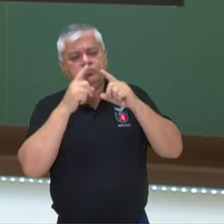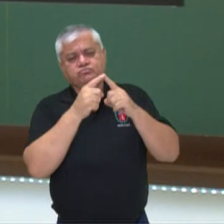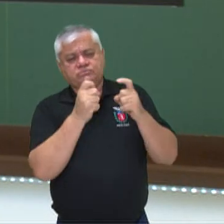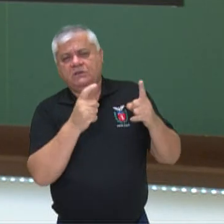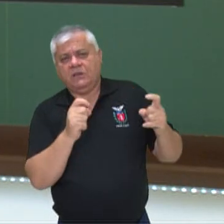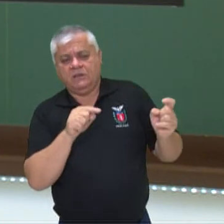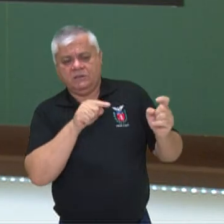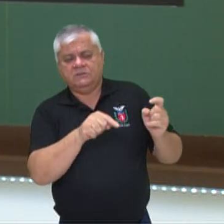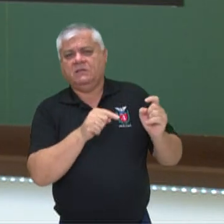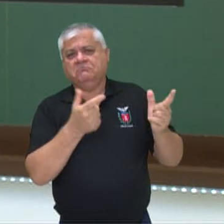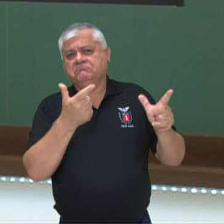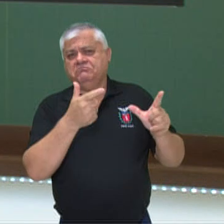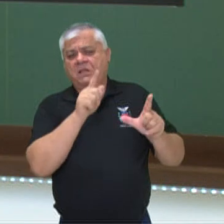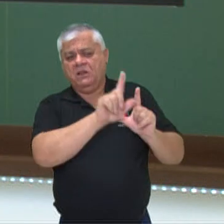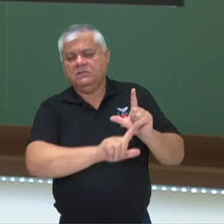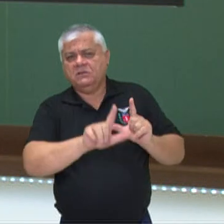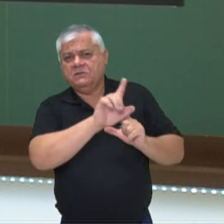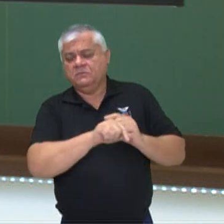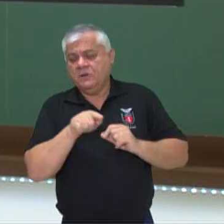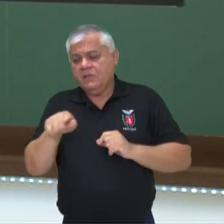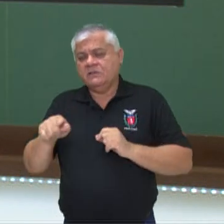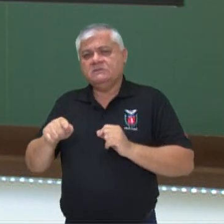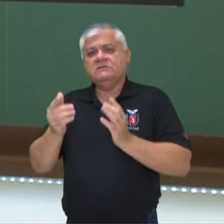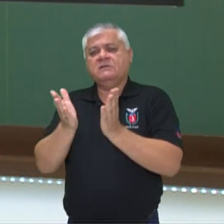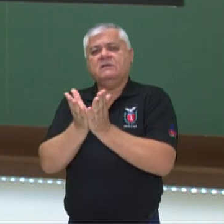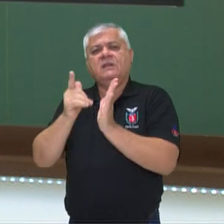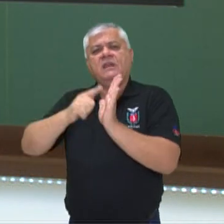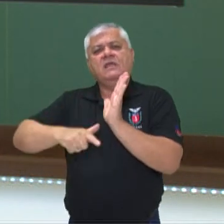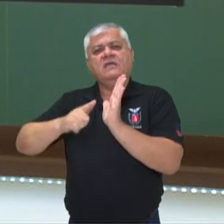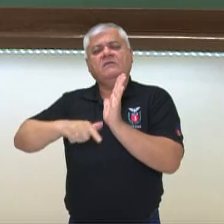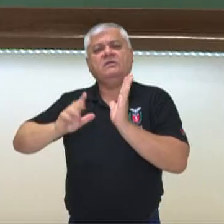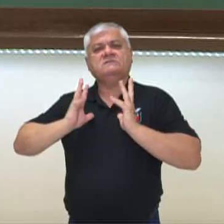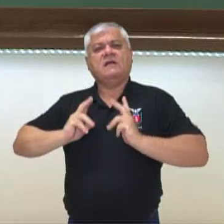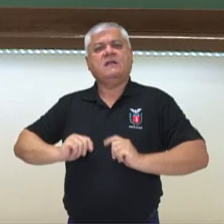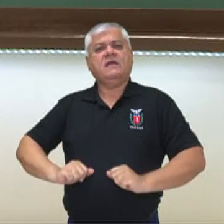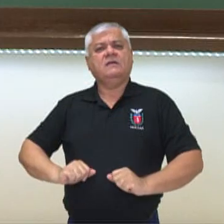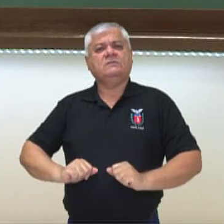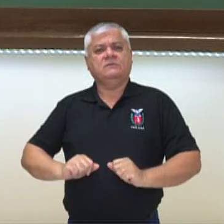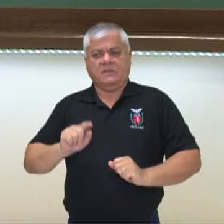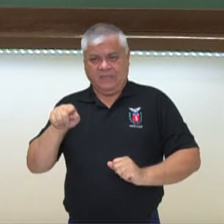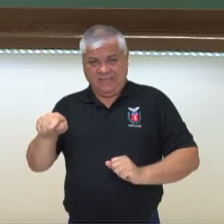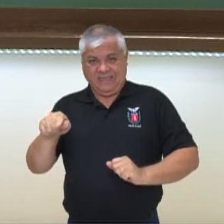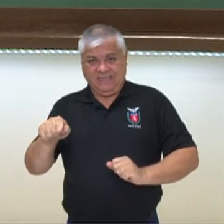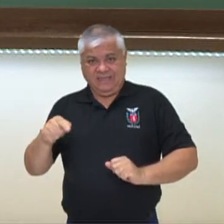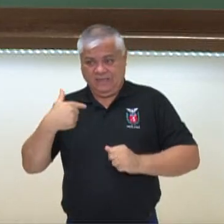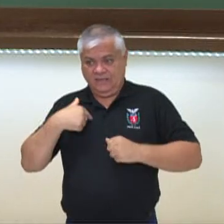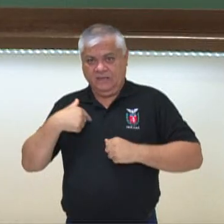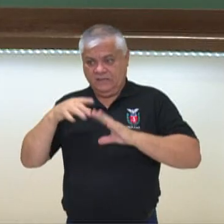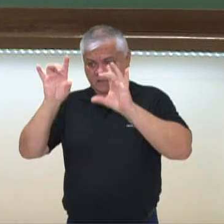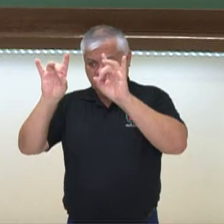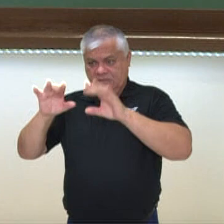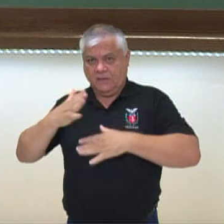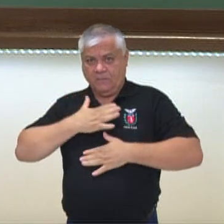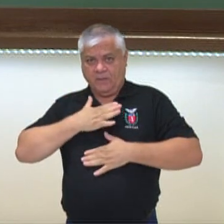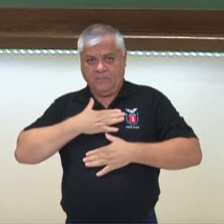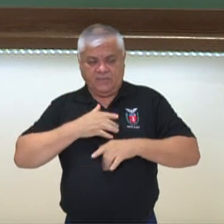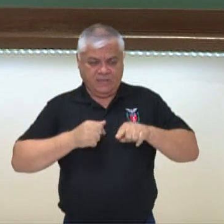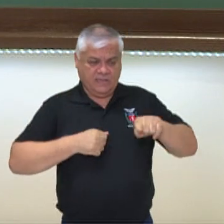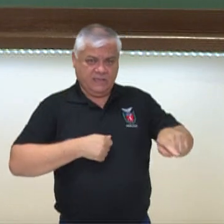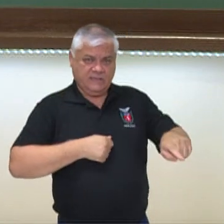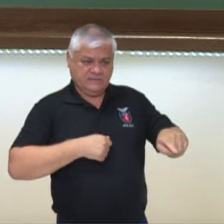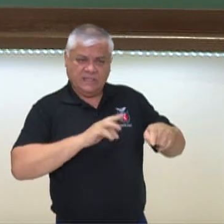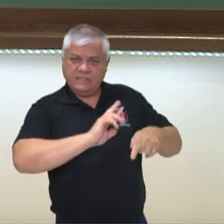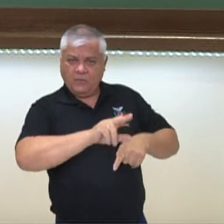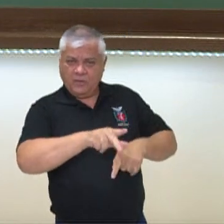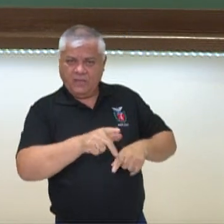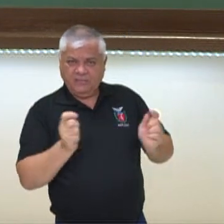científico, literário e um livro sagrado? Será que um livro que é sagrado para uma pessoa pode para outra não ser e